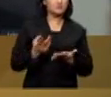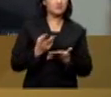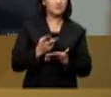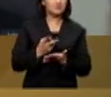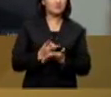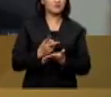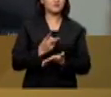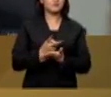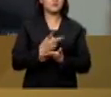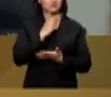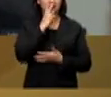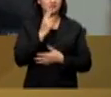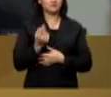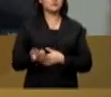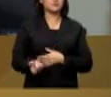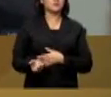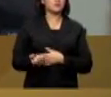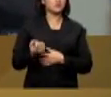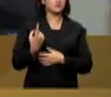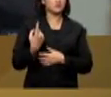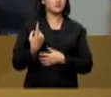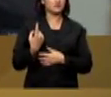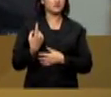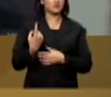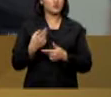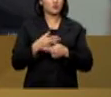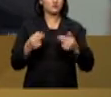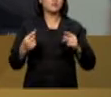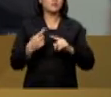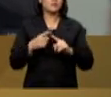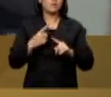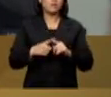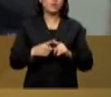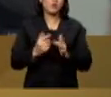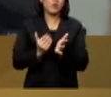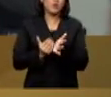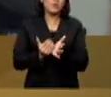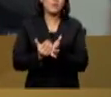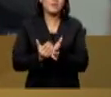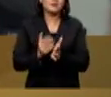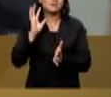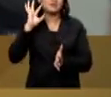ele termina regulando fatos pretéritos.